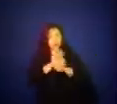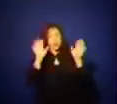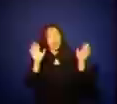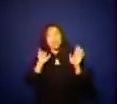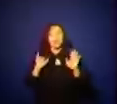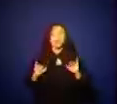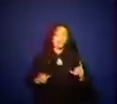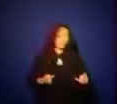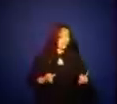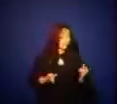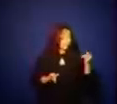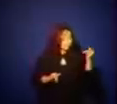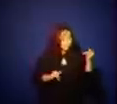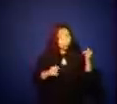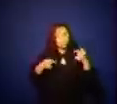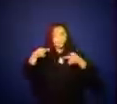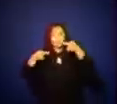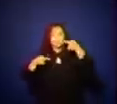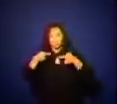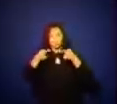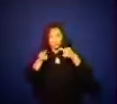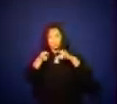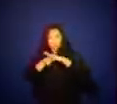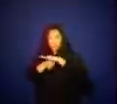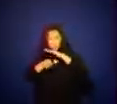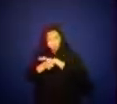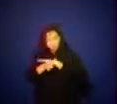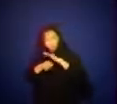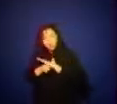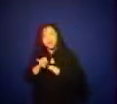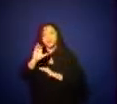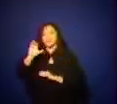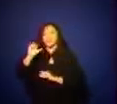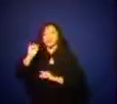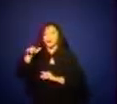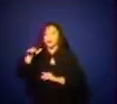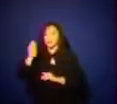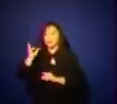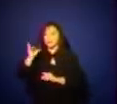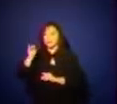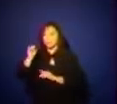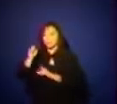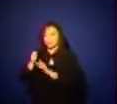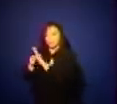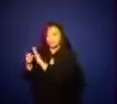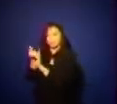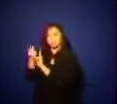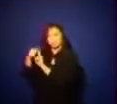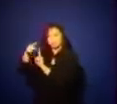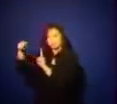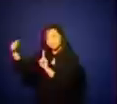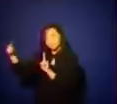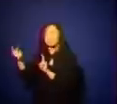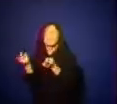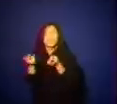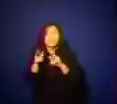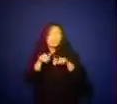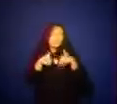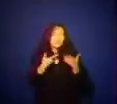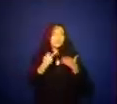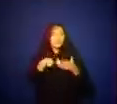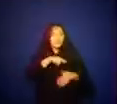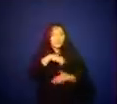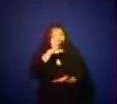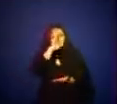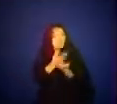é juros política monetária o câmbio flutuante e medida macroprudencial é para estabilidade financeira Então esse é um pouco frame que